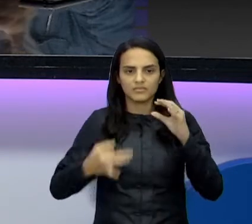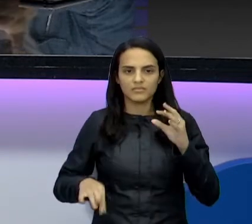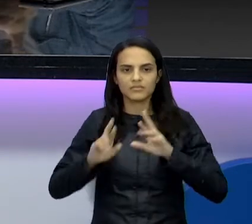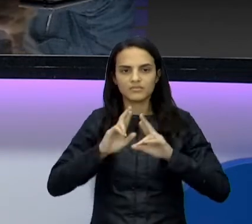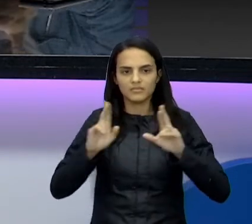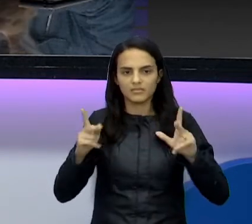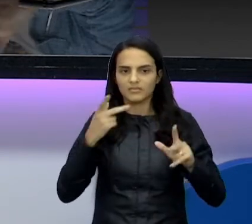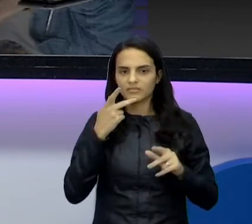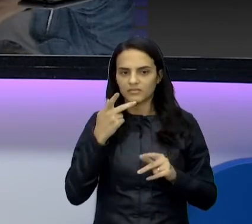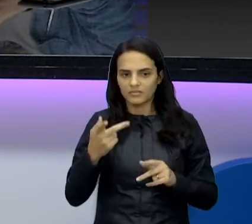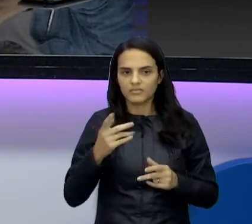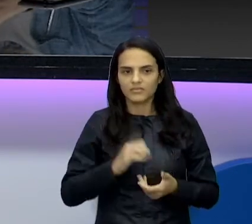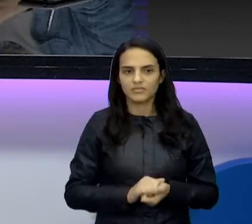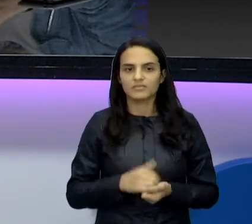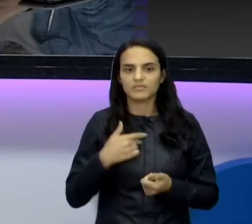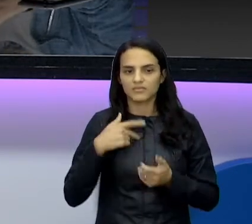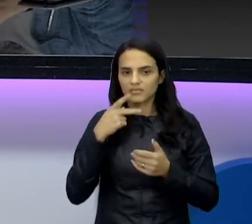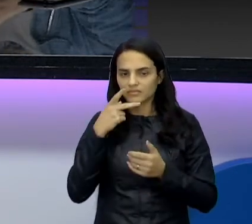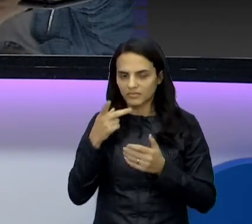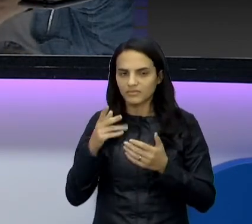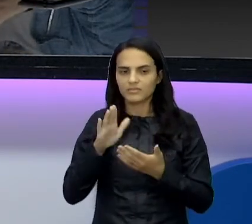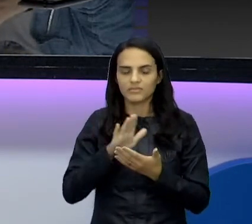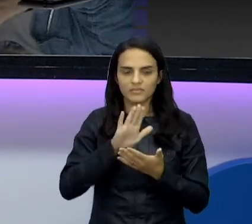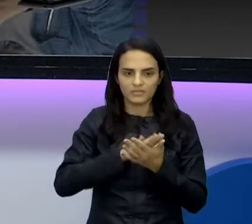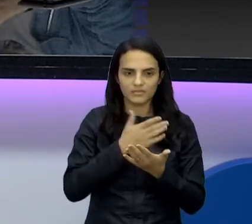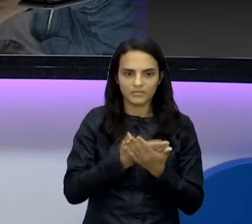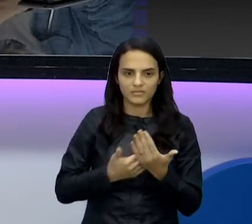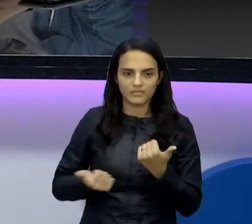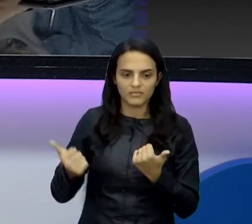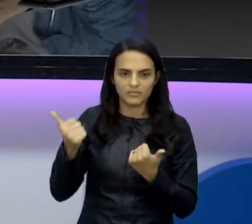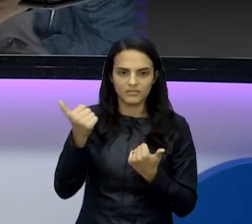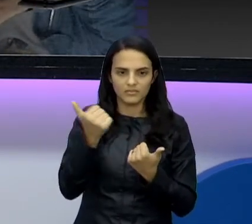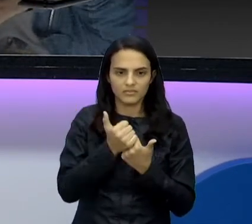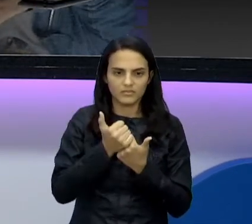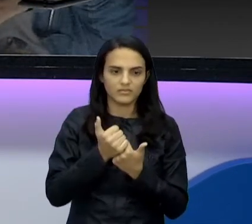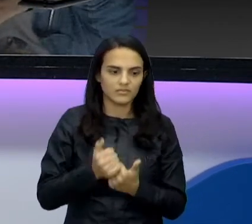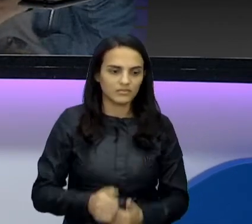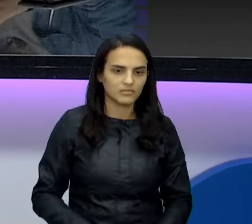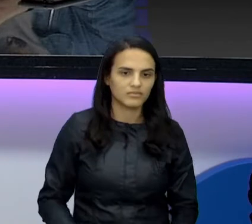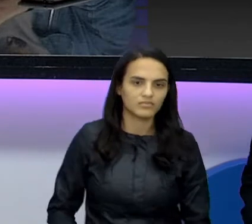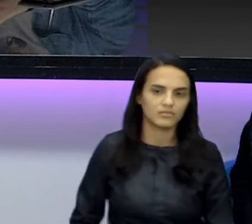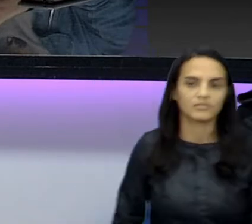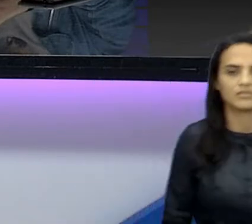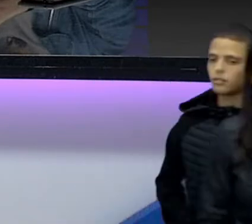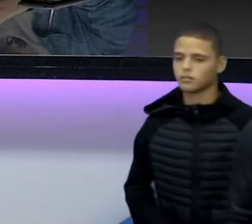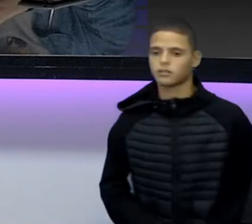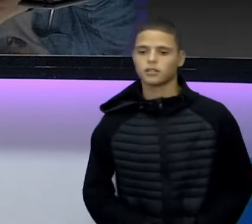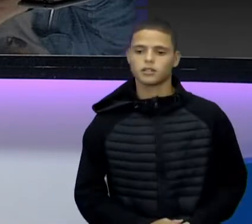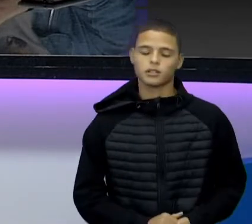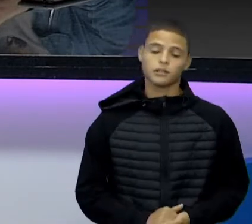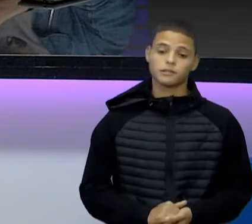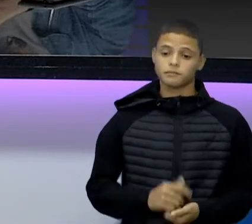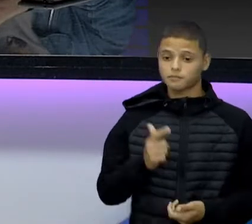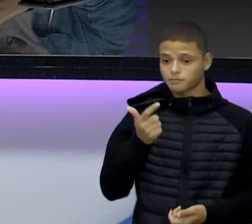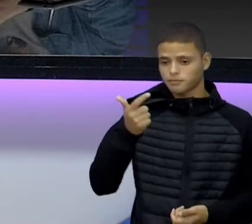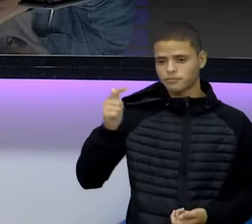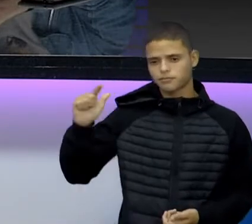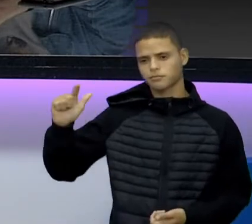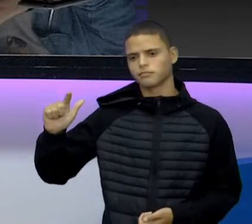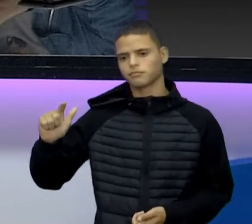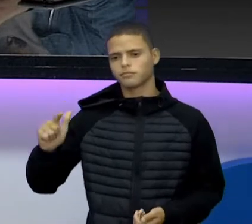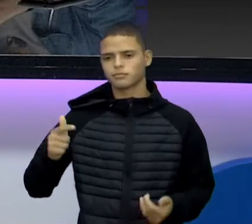ela falaria isso? Era o que eu queria, né, questionar. Nesse momento, outros jovens com outras características também não tiraram o uniforme?